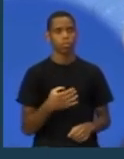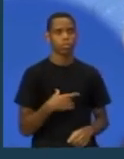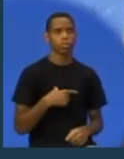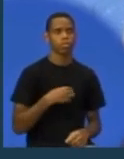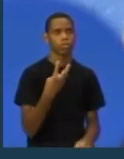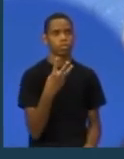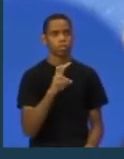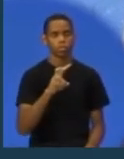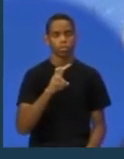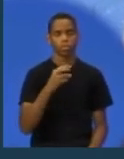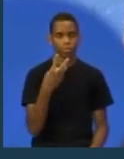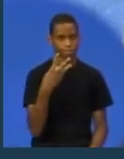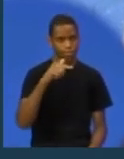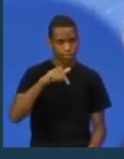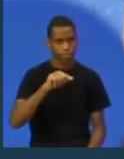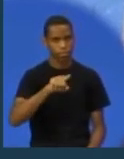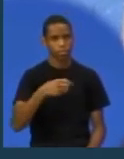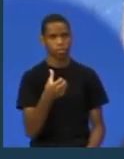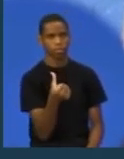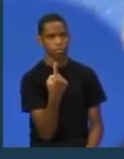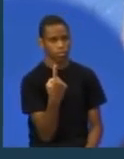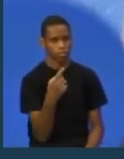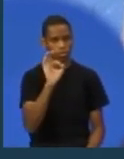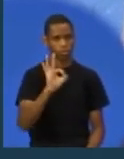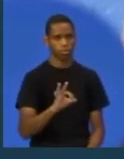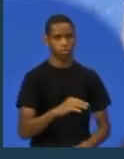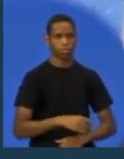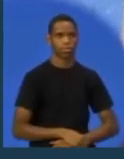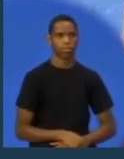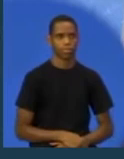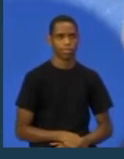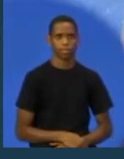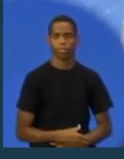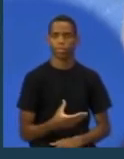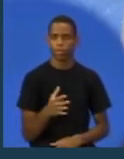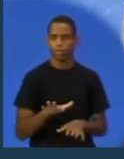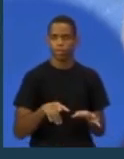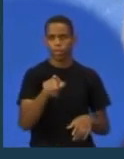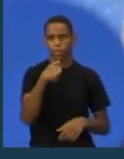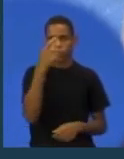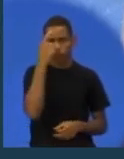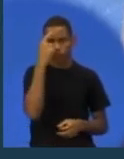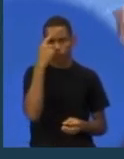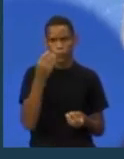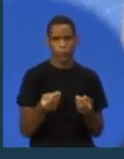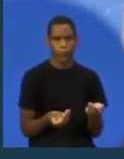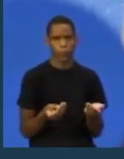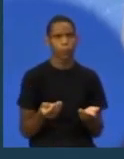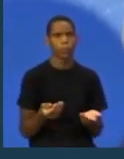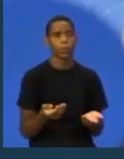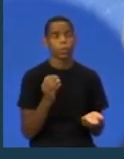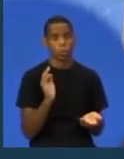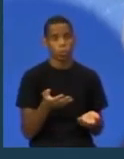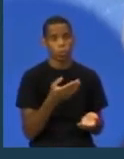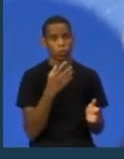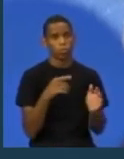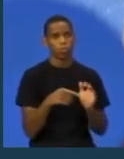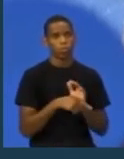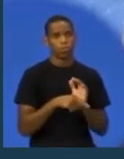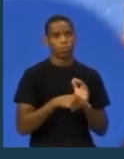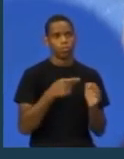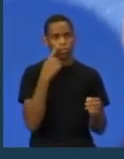de 37,61%. Aí você pode se perguntar, bom, mas esse coeficiente de